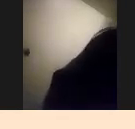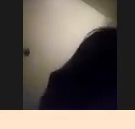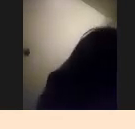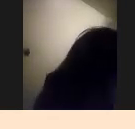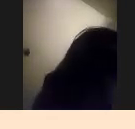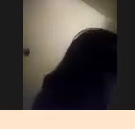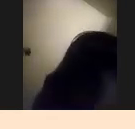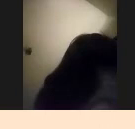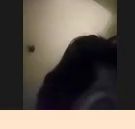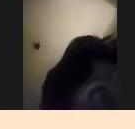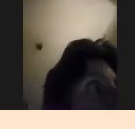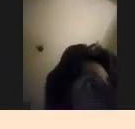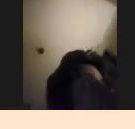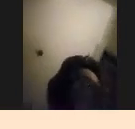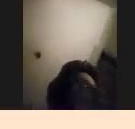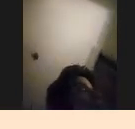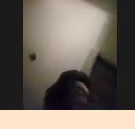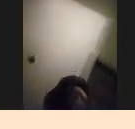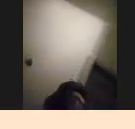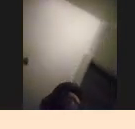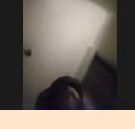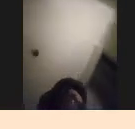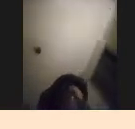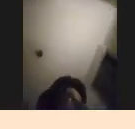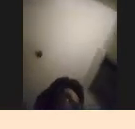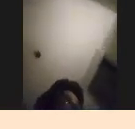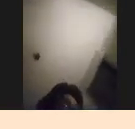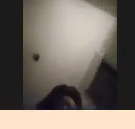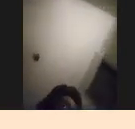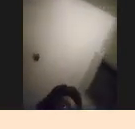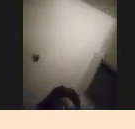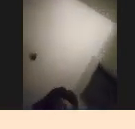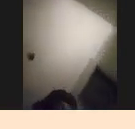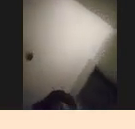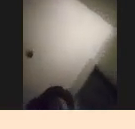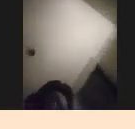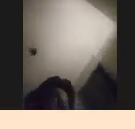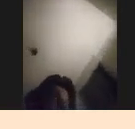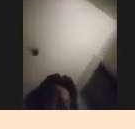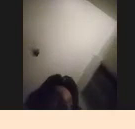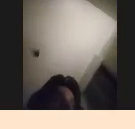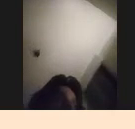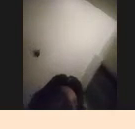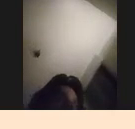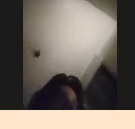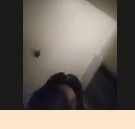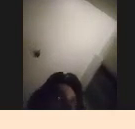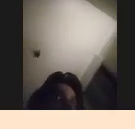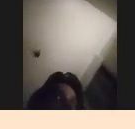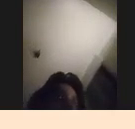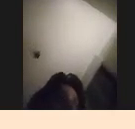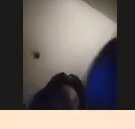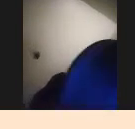uma doença. No entanto, a gente consegue entender desse texto que esses pais